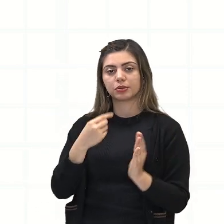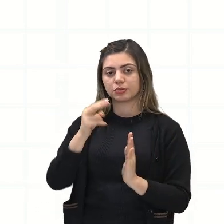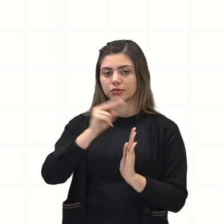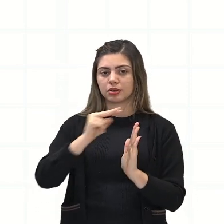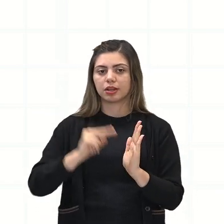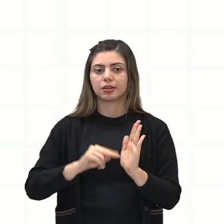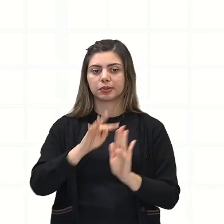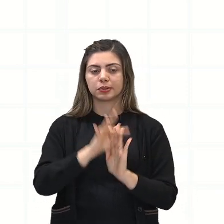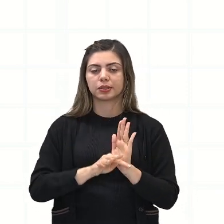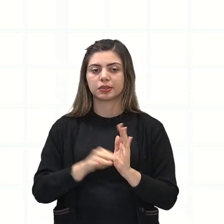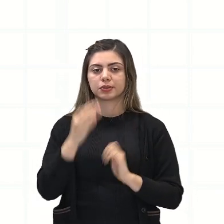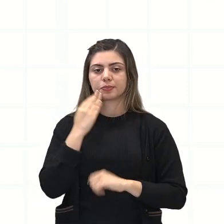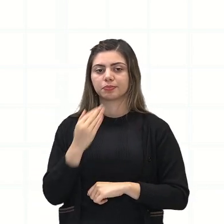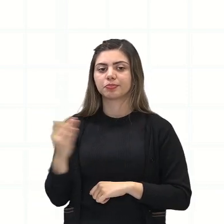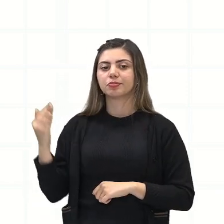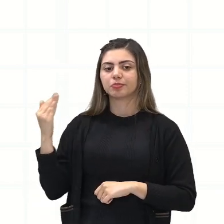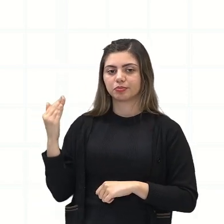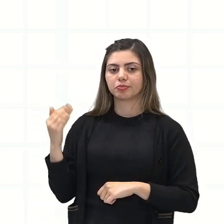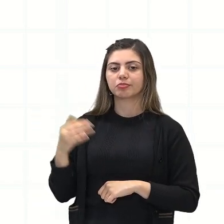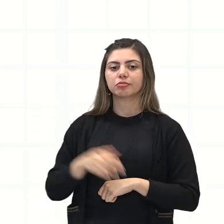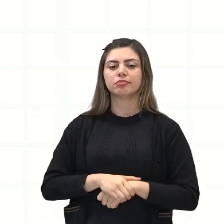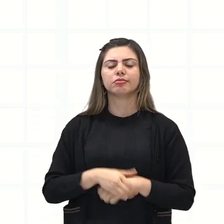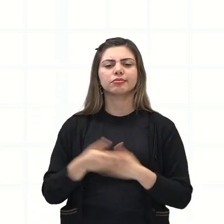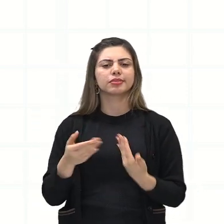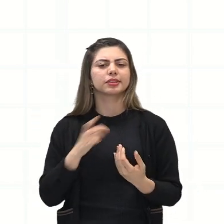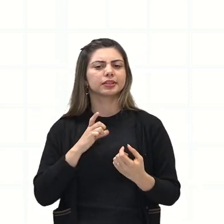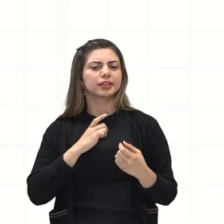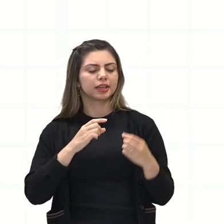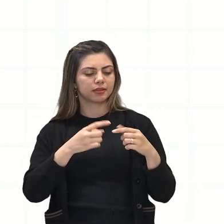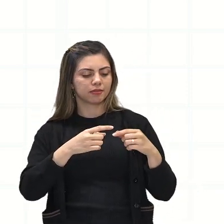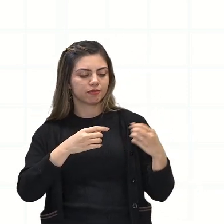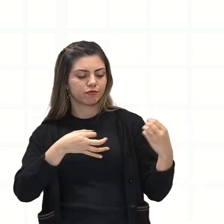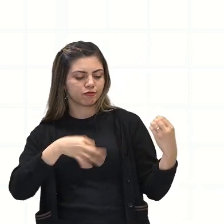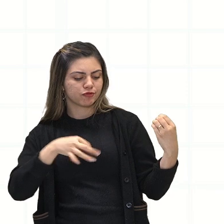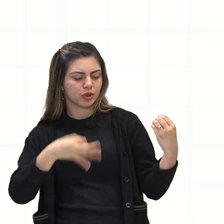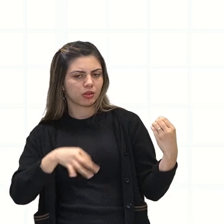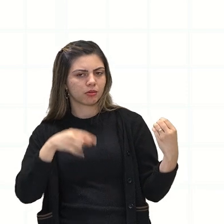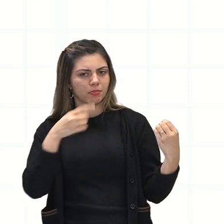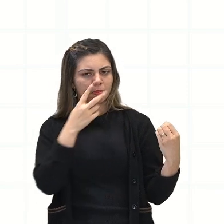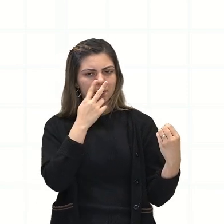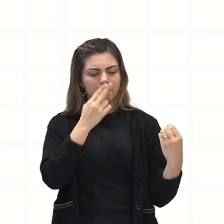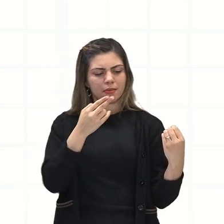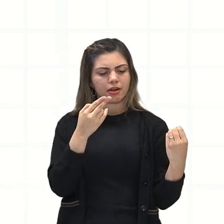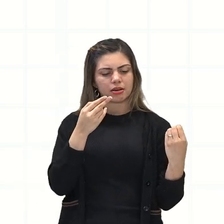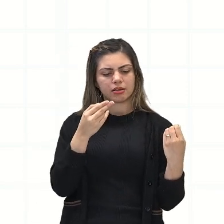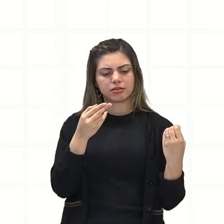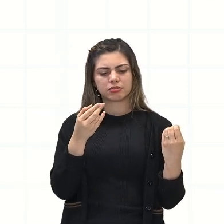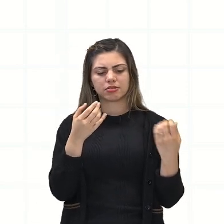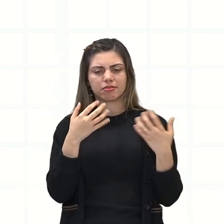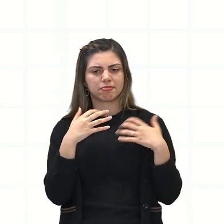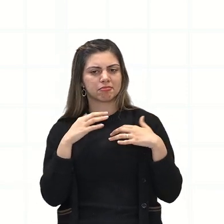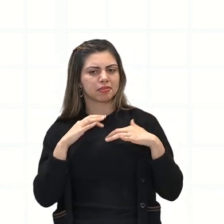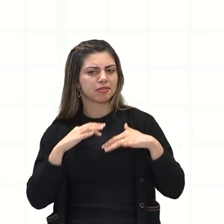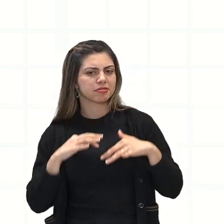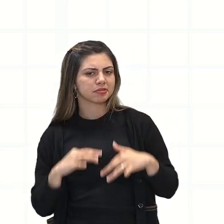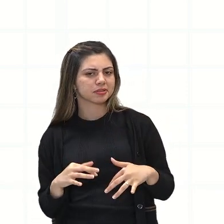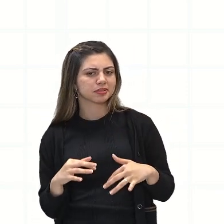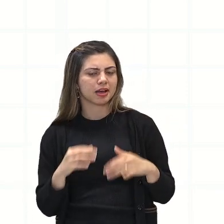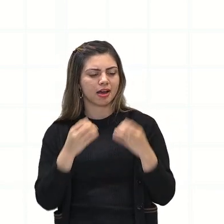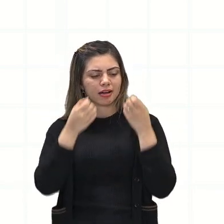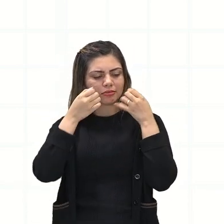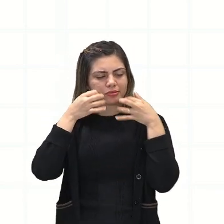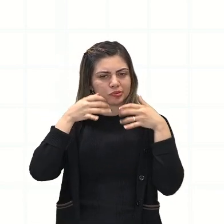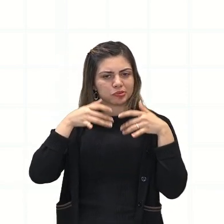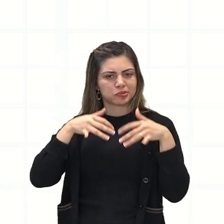choram. Há plangentes violões dormentes, mornos, soluços ao luar, choros ao